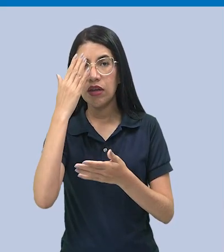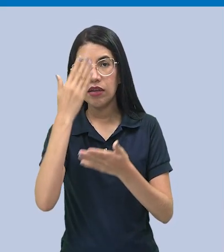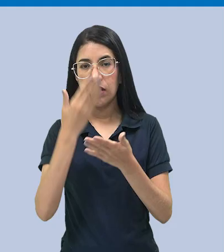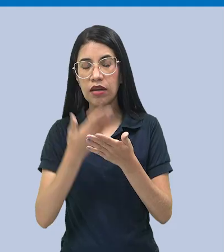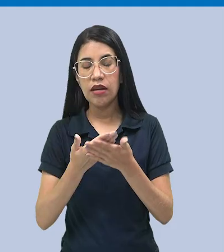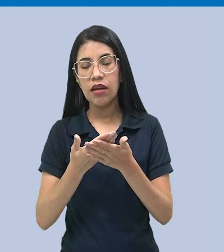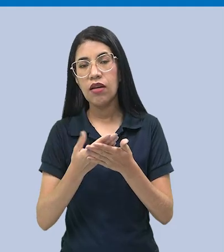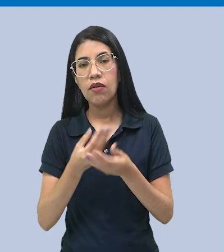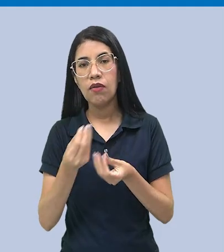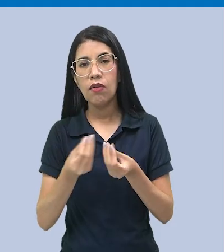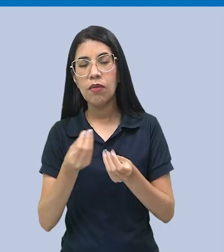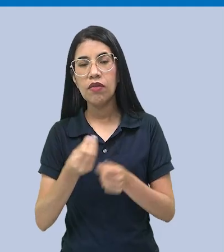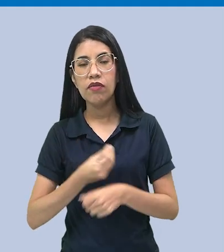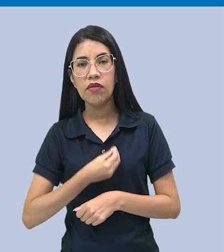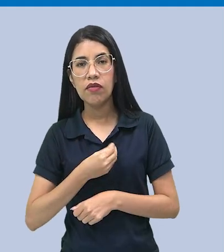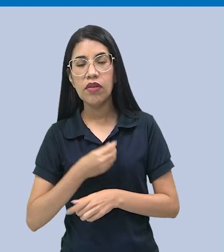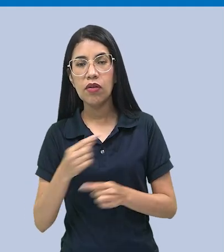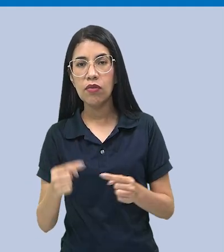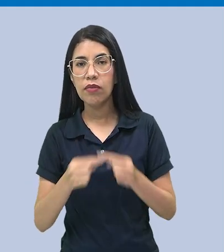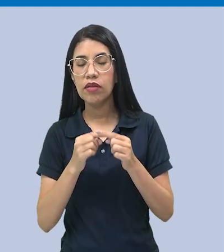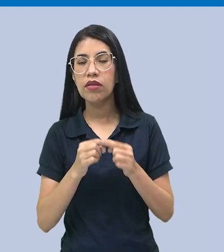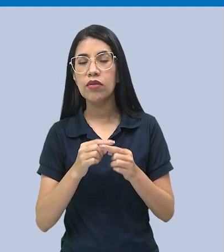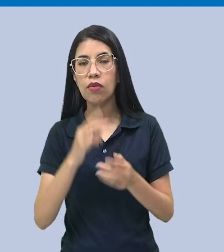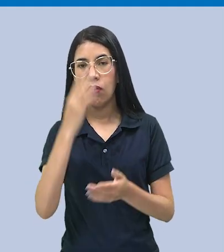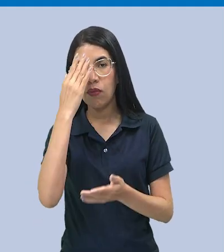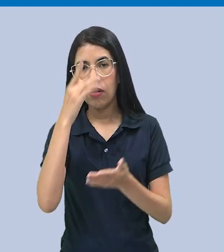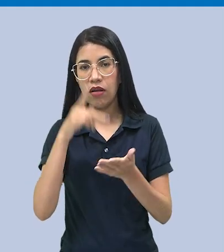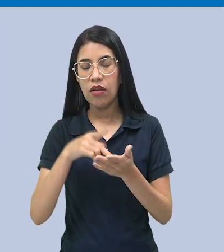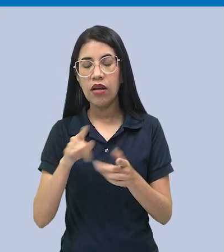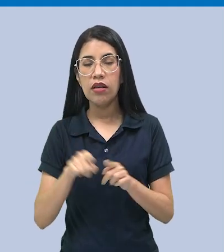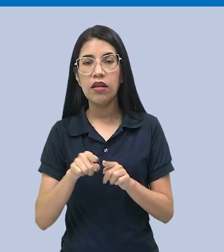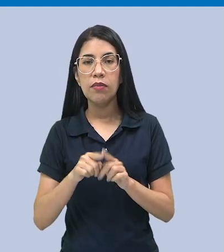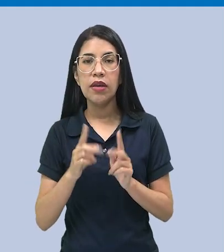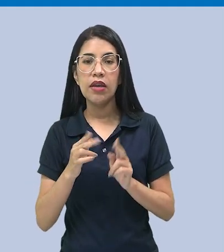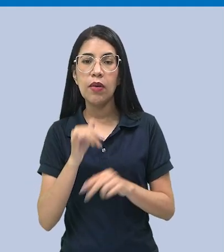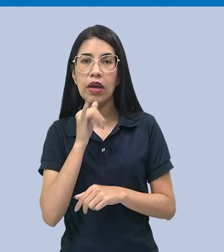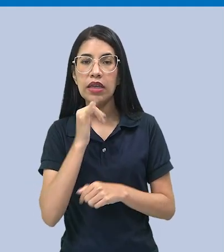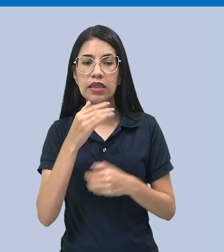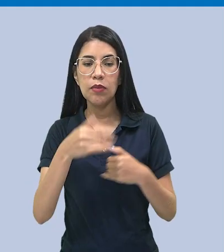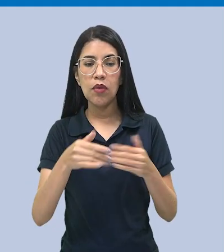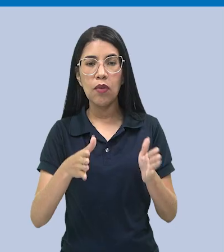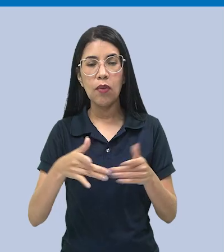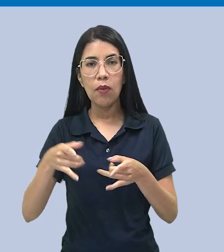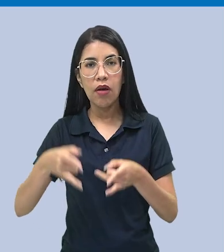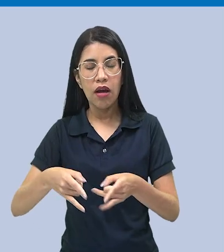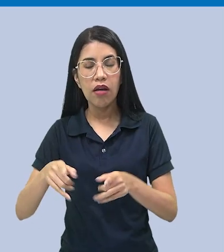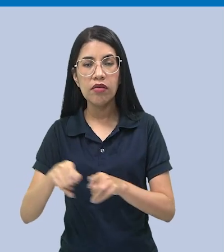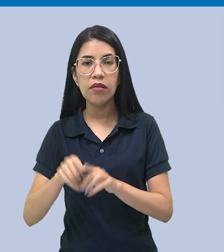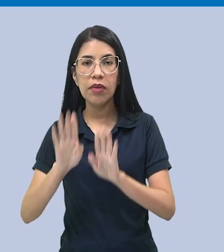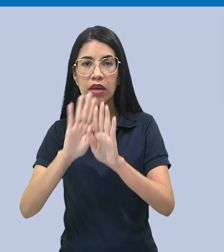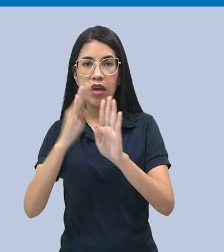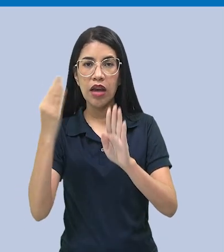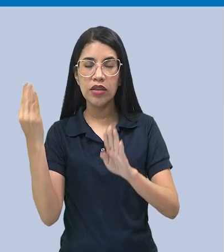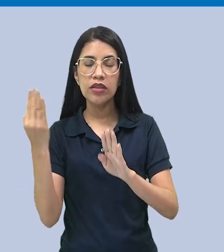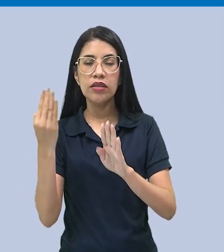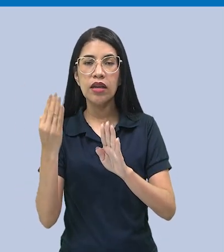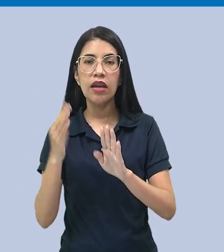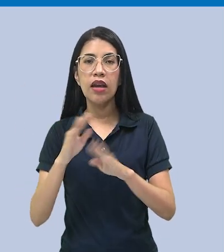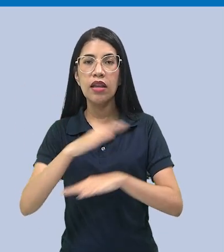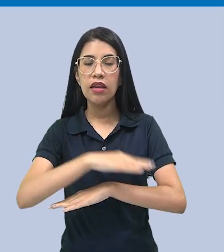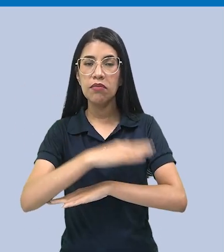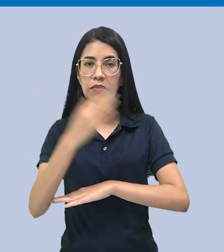viver de acordo com o dogma. São como os quartos, janelas e portas dessa